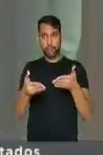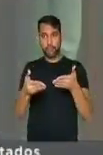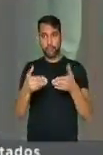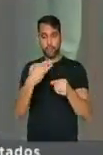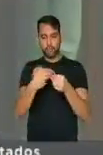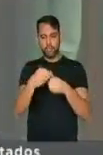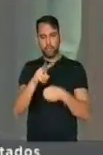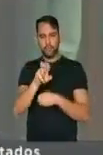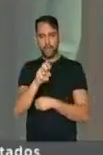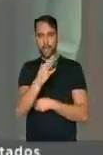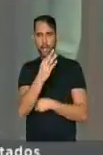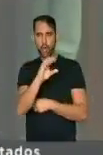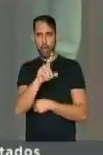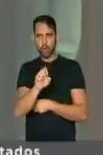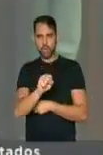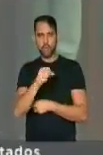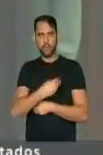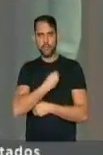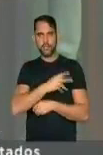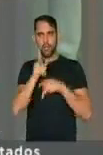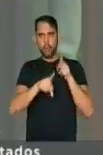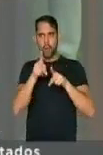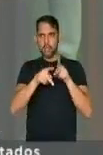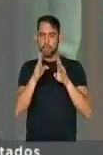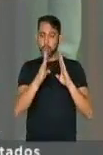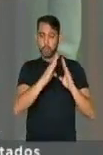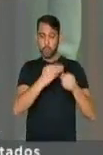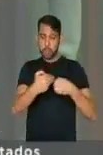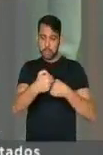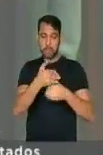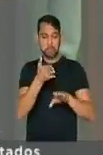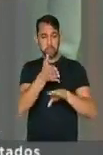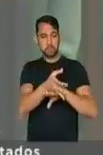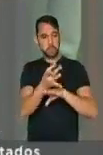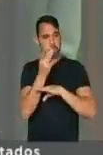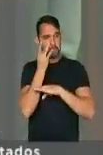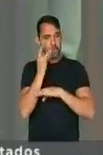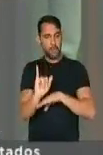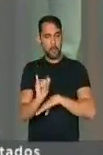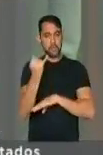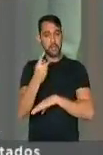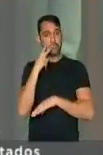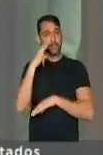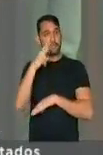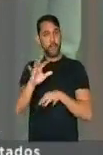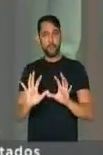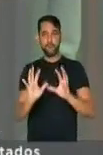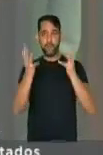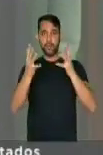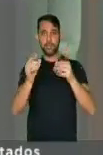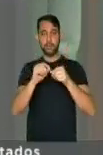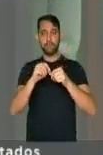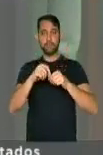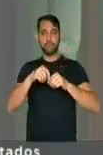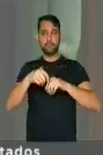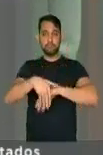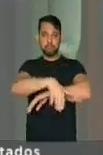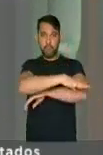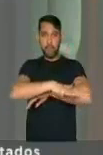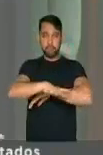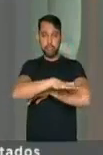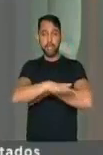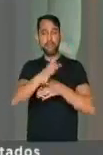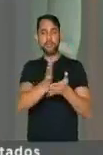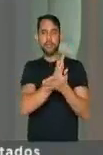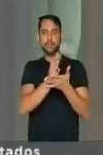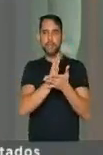no município de Veracruz, para visitar a população local. E tive a oportunidade de ver a inauguração da Praça